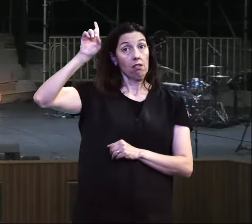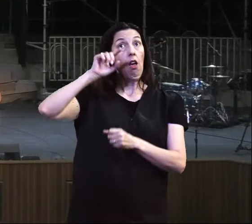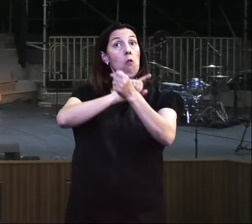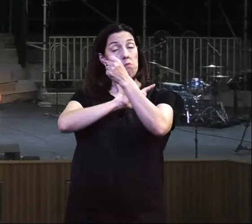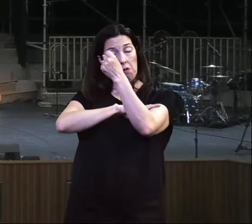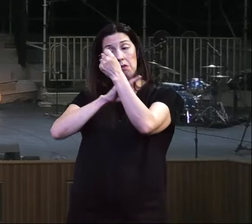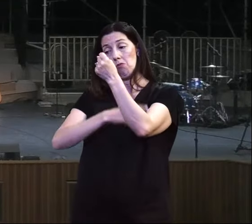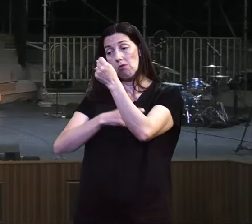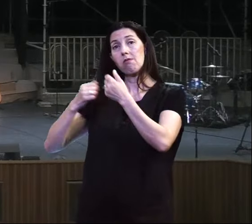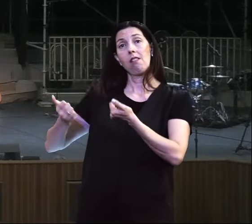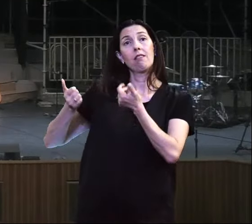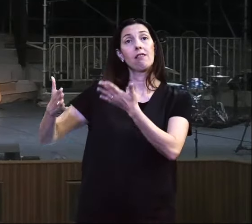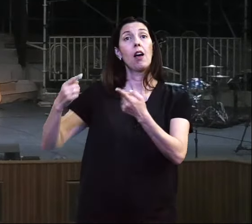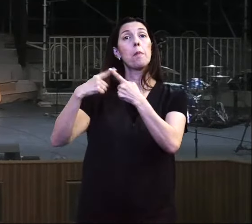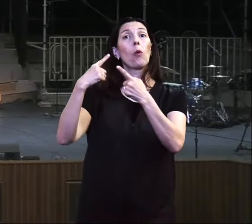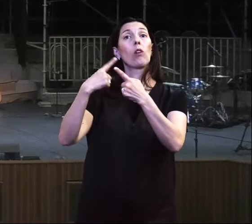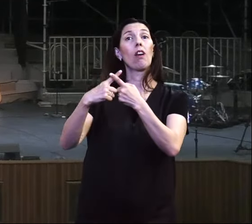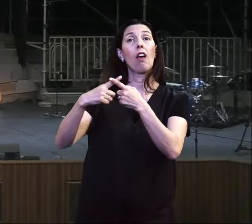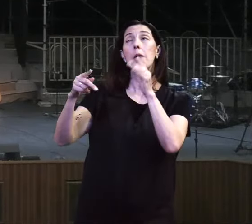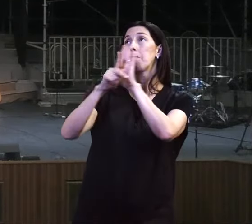é dele.